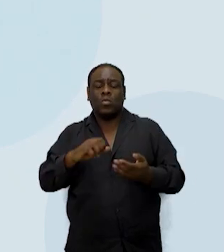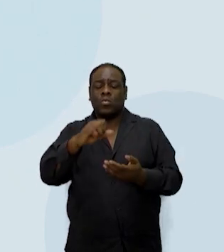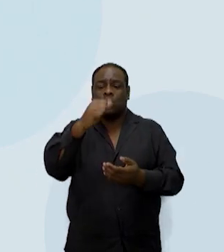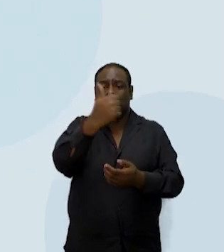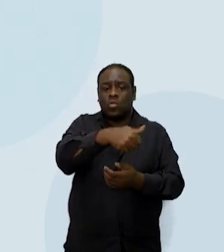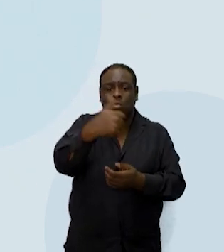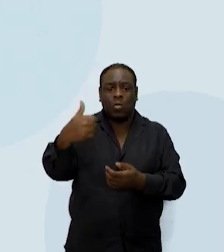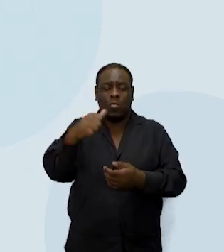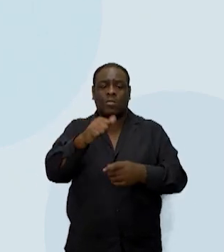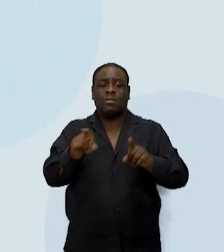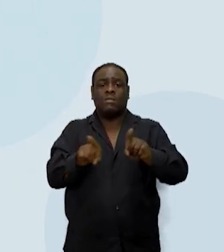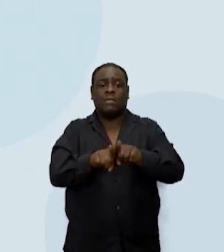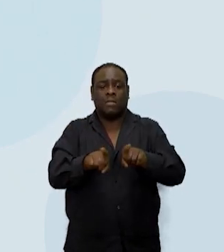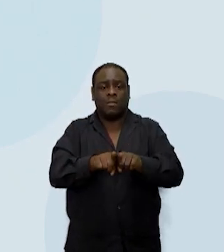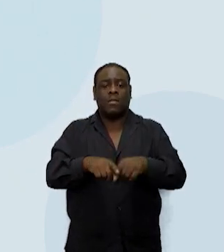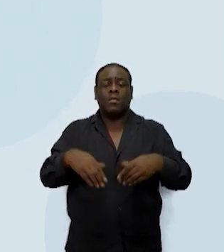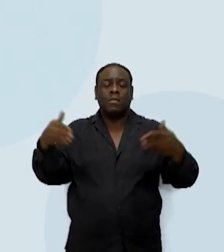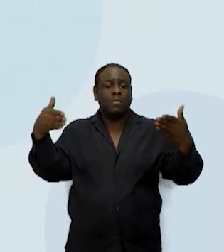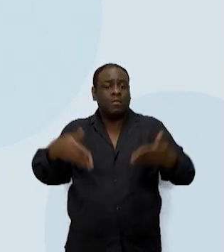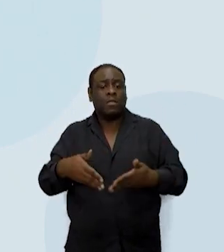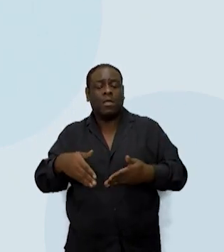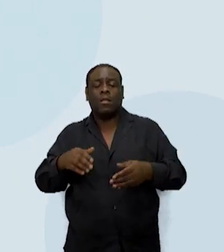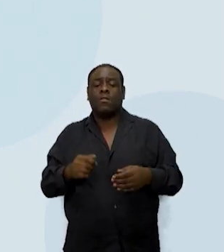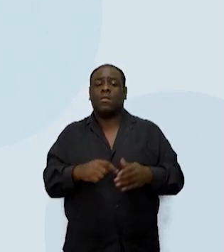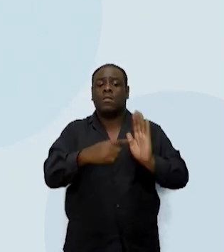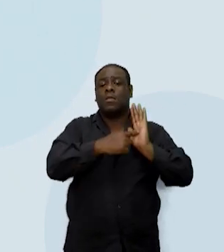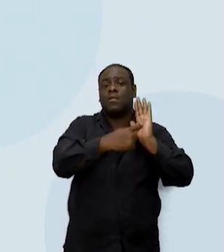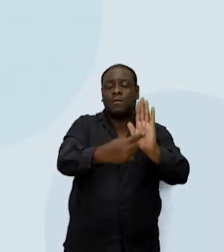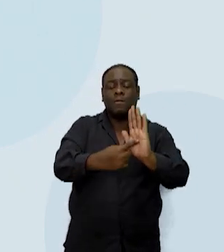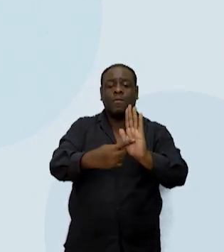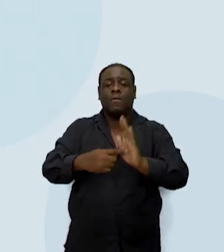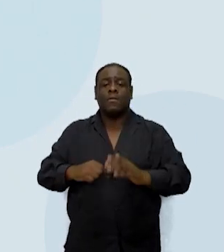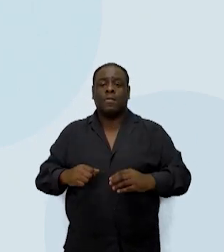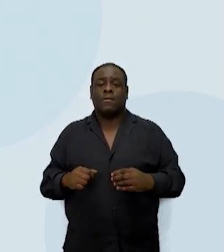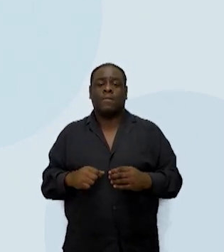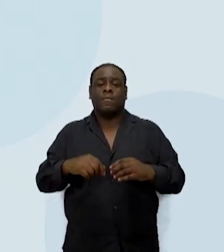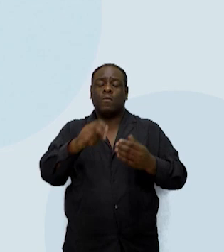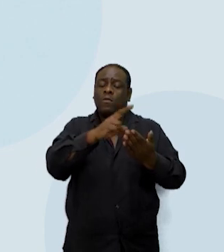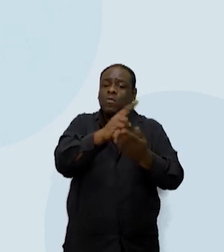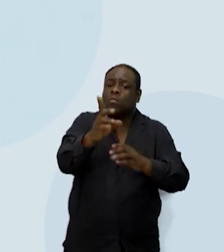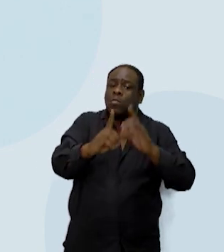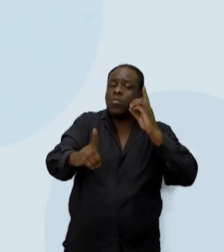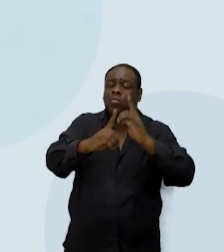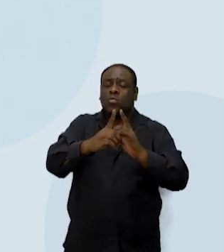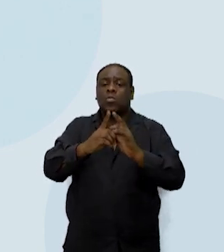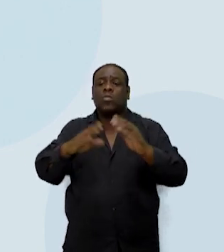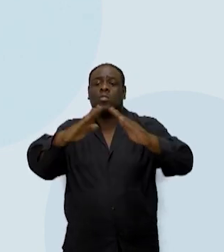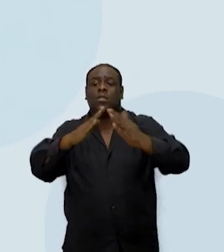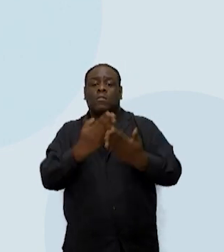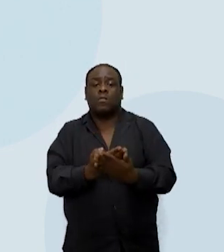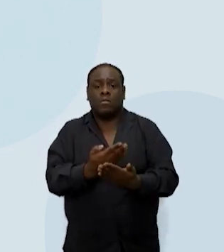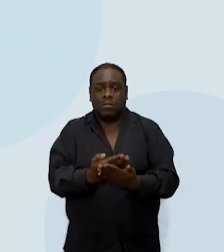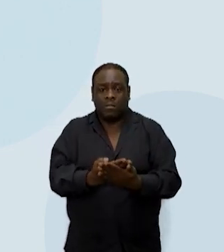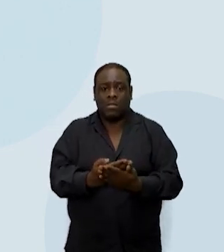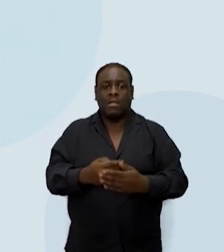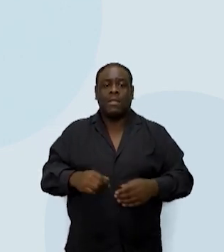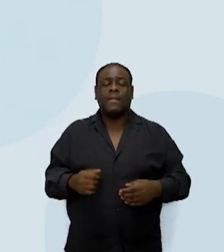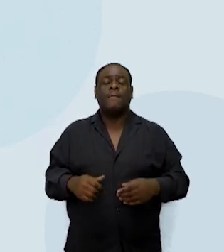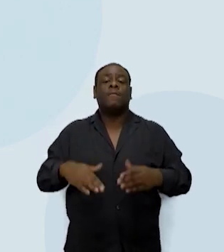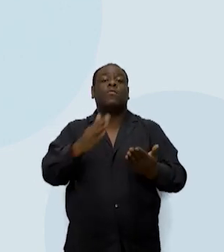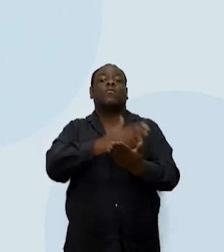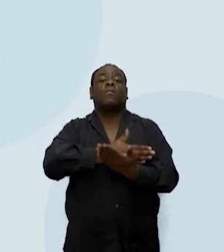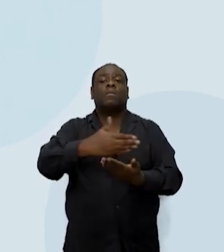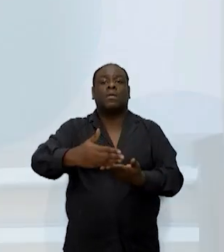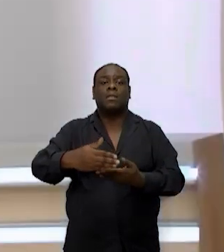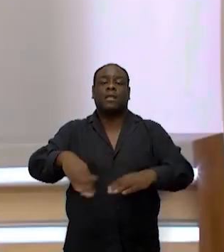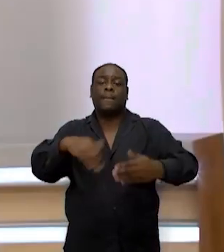o material para usar na aula de hoje. Então, essa é a referência que vocês podem pesquisar, buscar na escola de vocês, tudo bem? Então, a gente vai começar